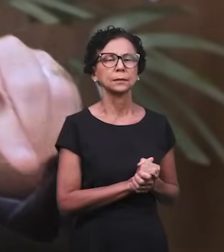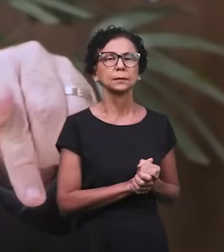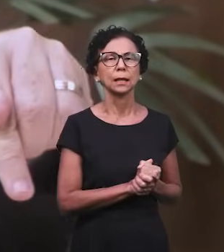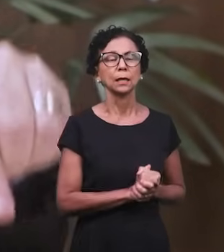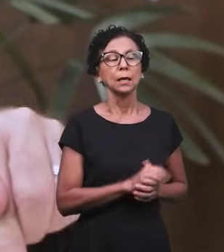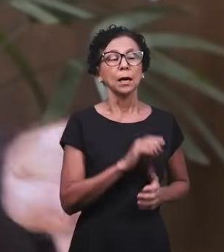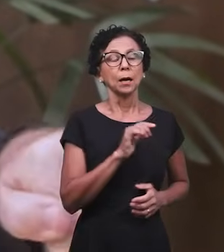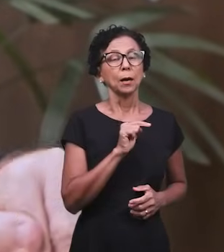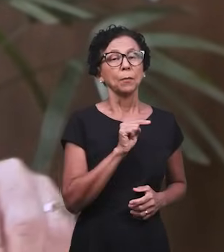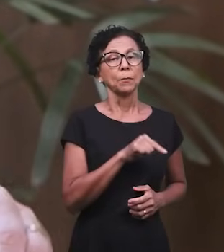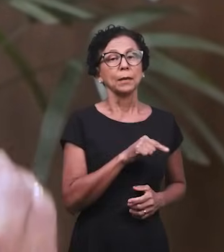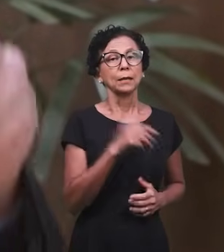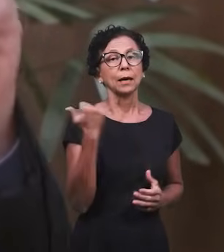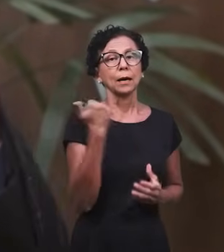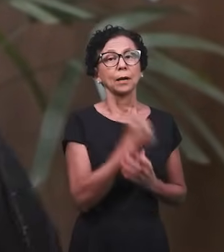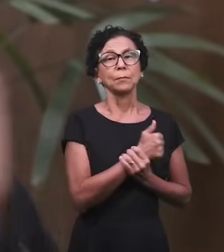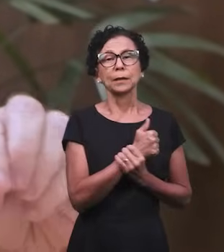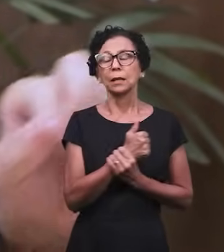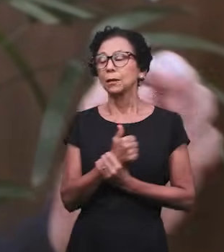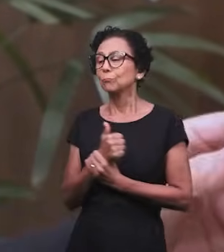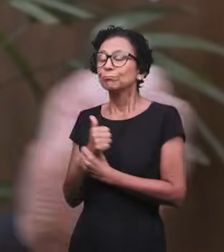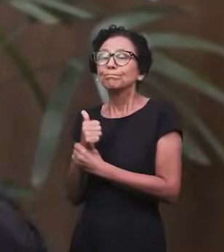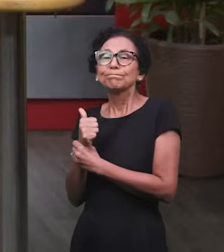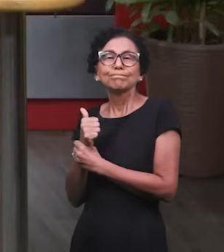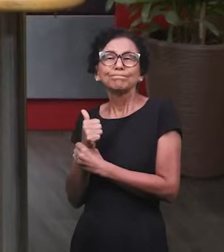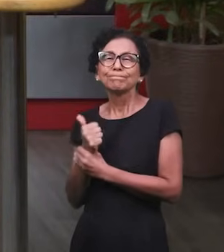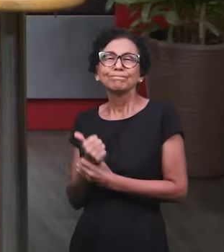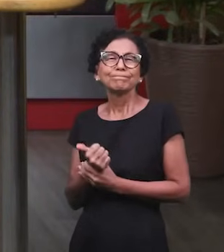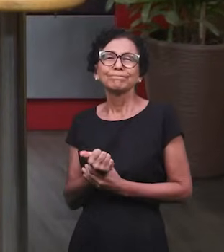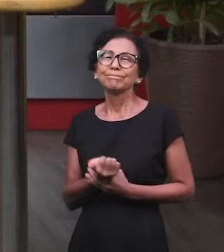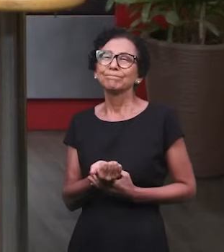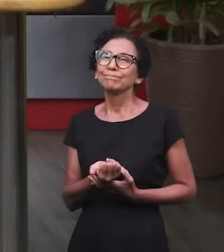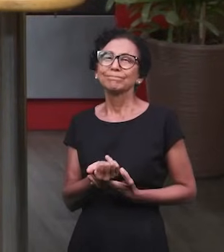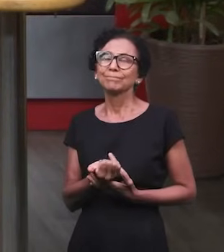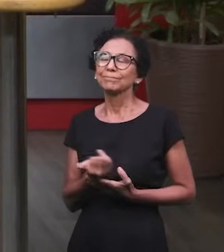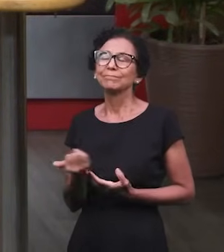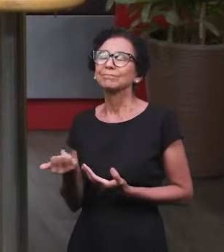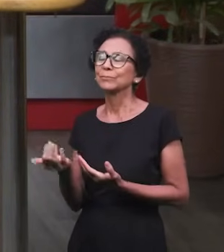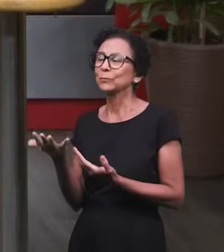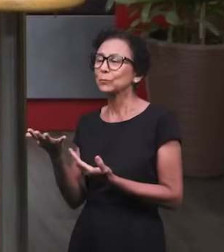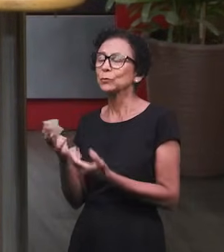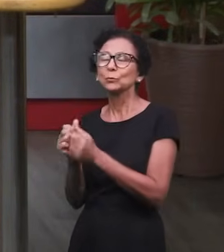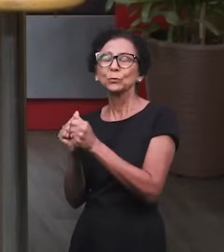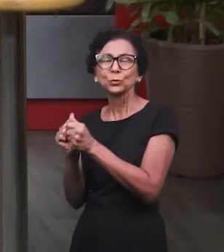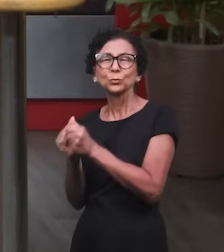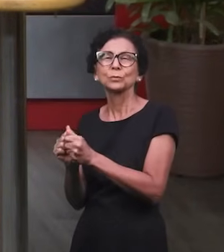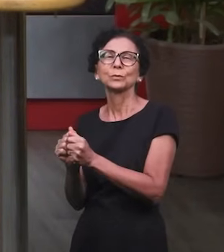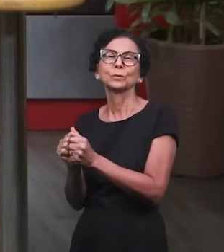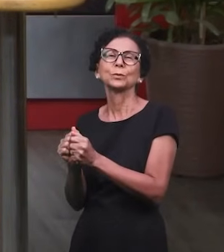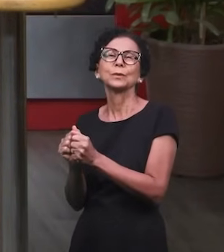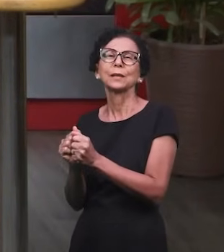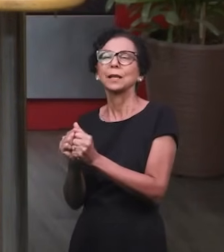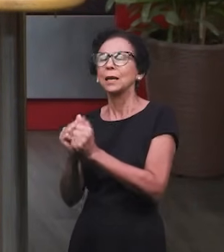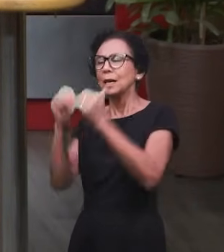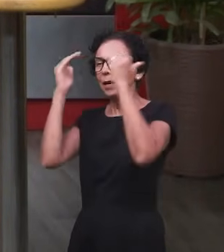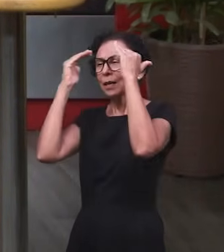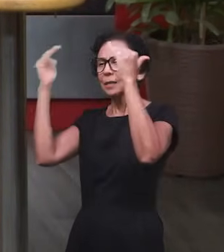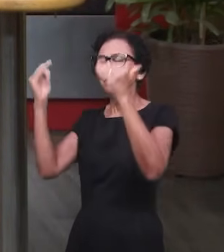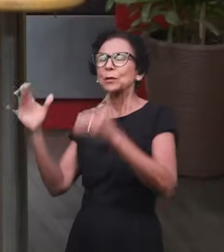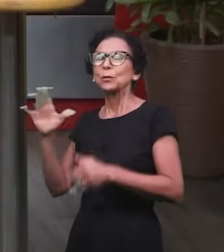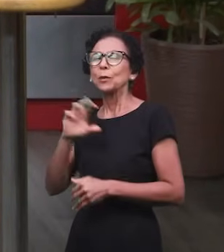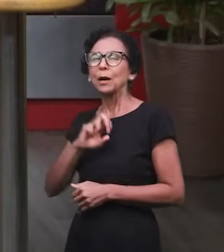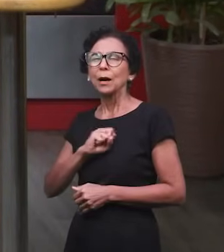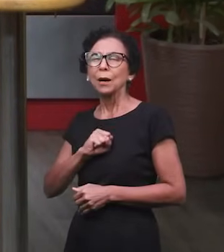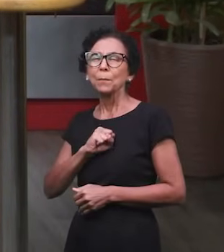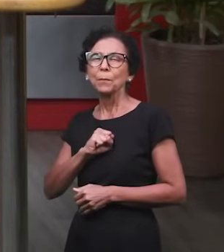respeito aquilo que Abraão fez eu acho maravilhosa essa demonstração eh eh como Abraão amou Sara